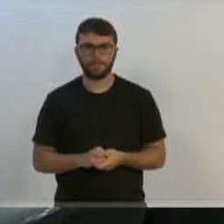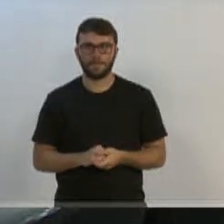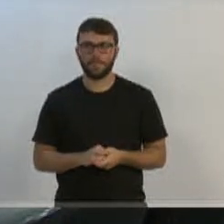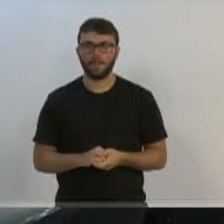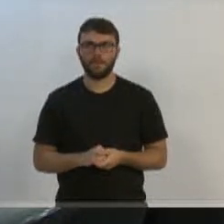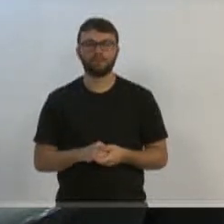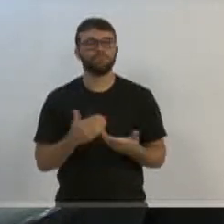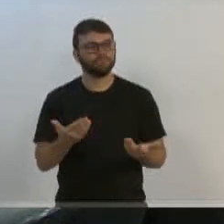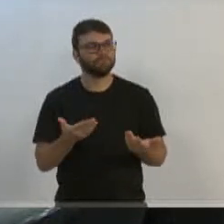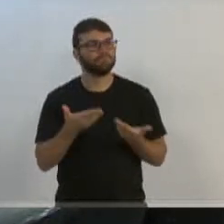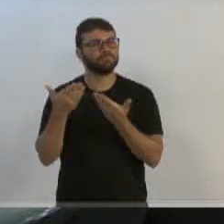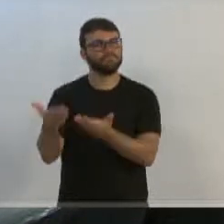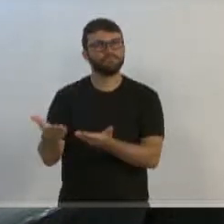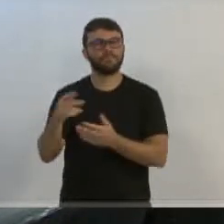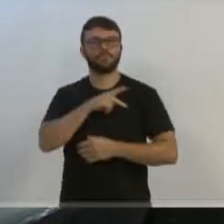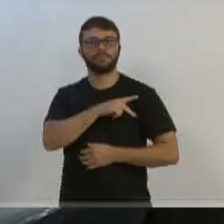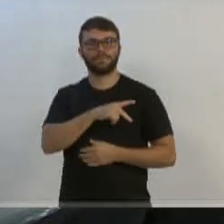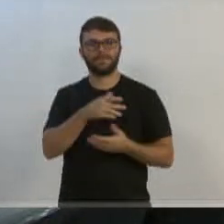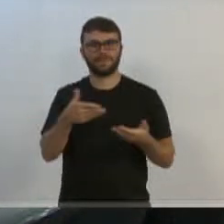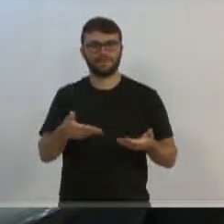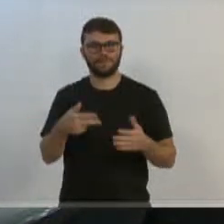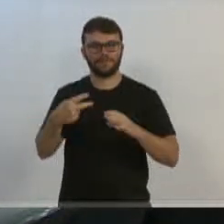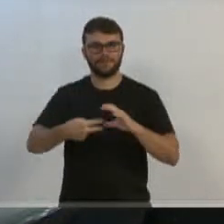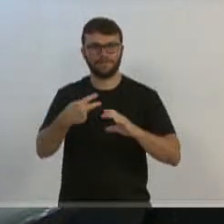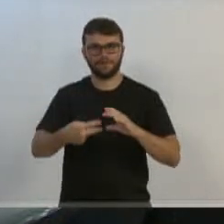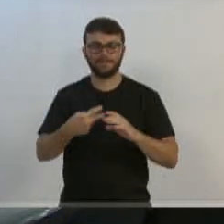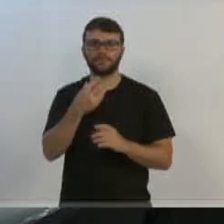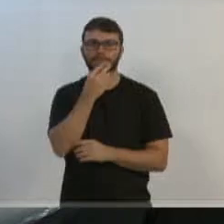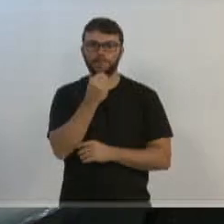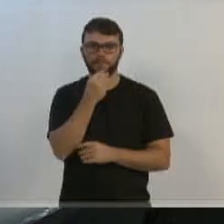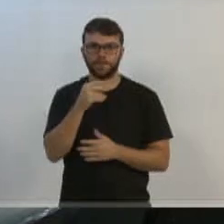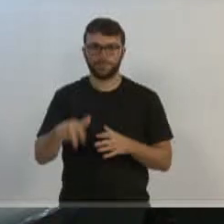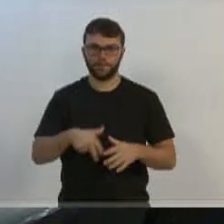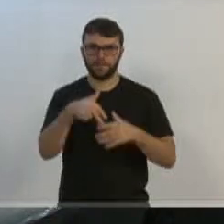Vamos ouvir, então, o presidente dessa casa, vereador Bruno Cunha.